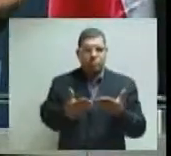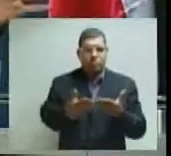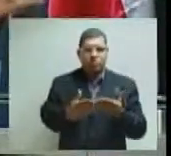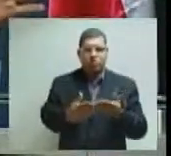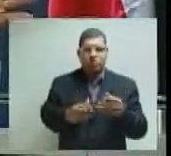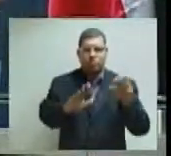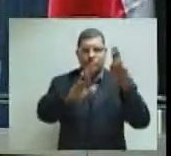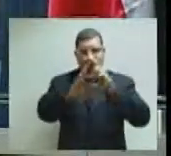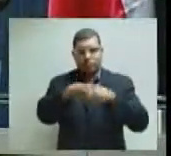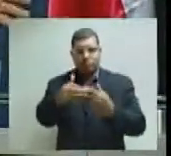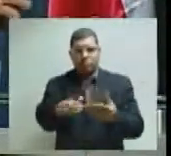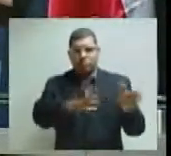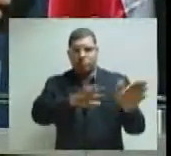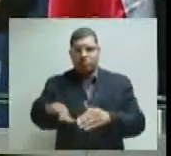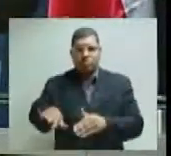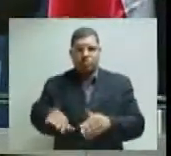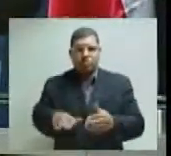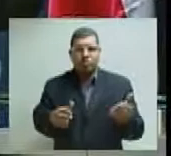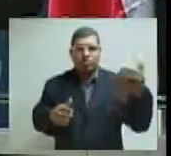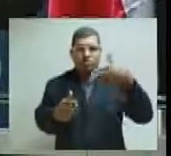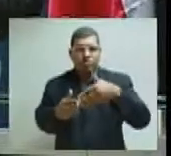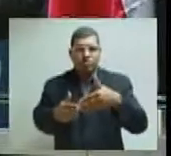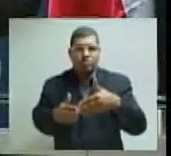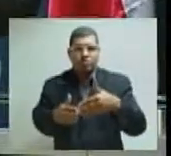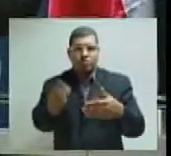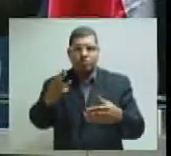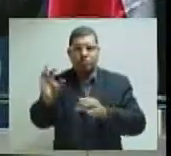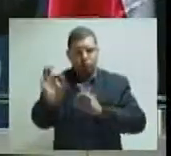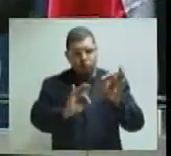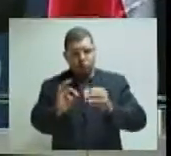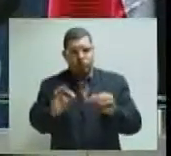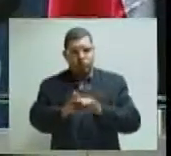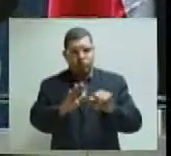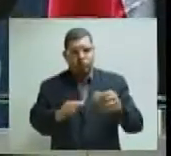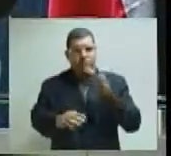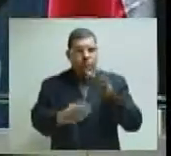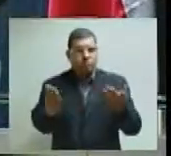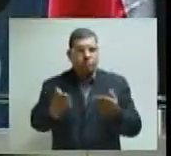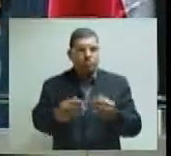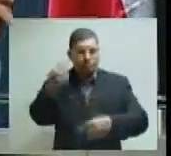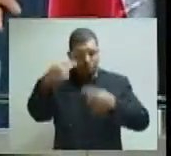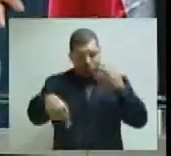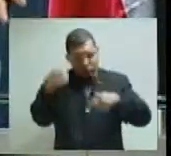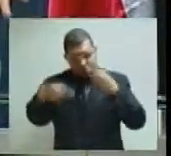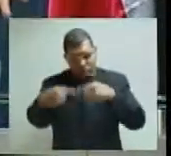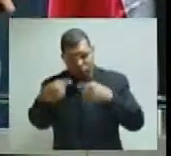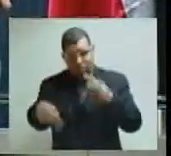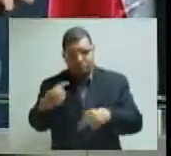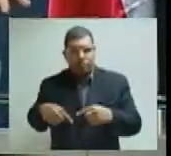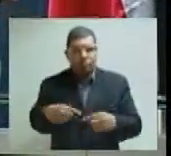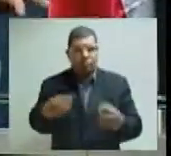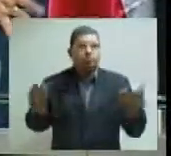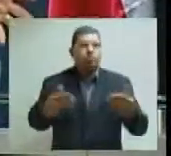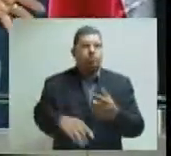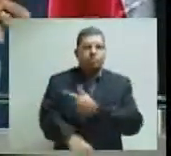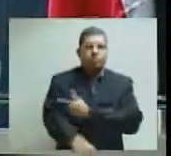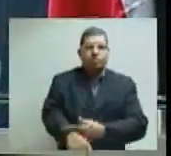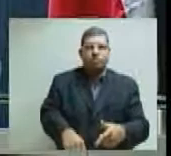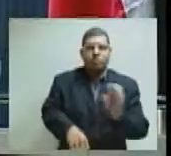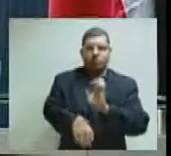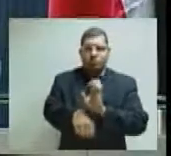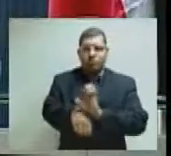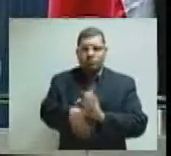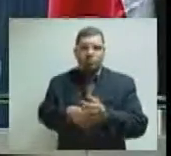constante da pauta E deixamos pa reta final três projetos de leis que tratavam da política dos operadores da